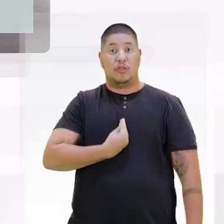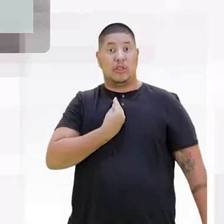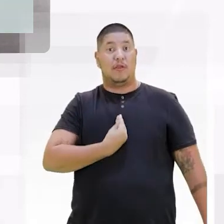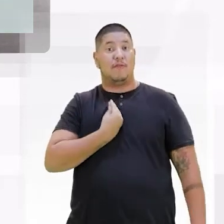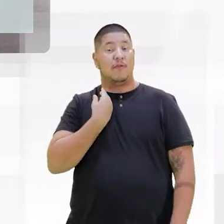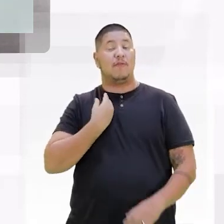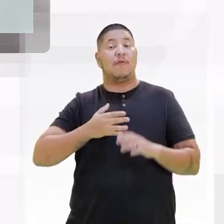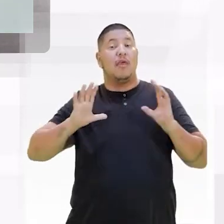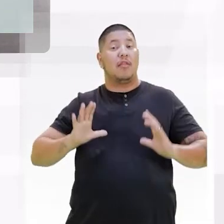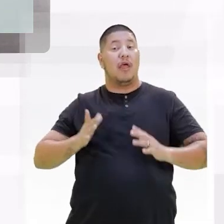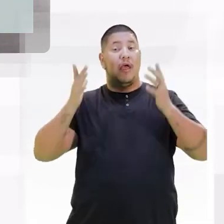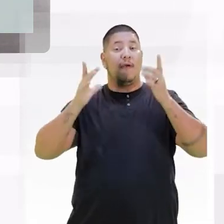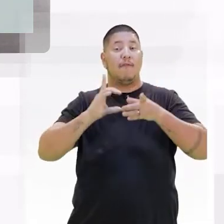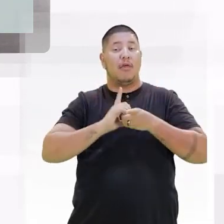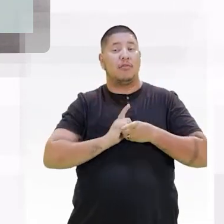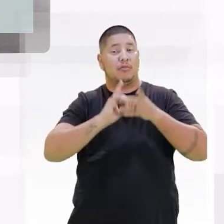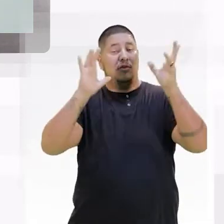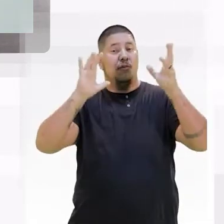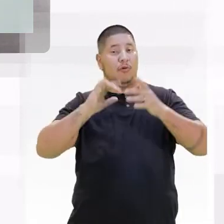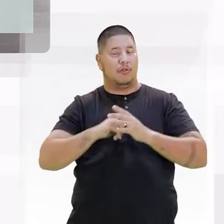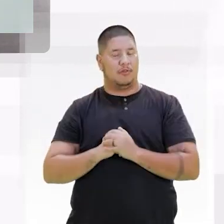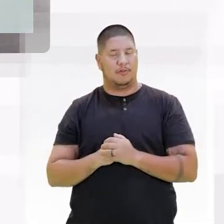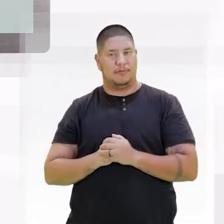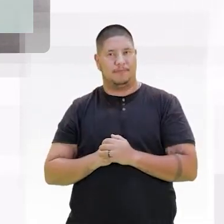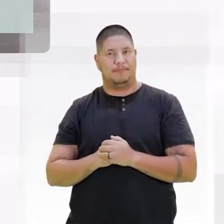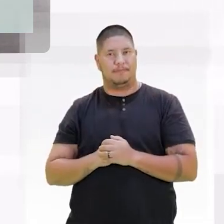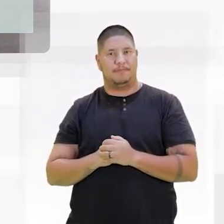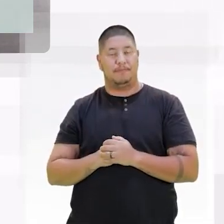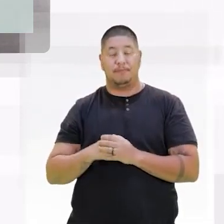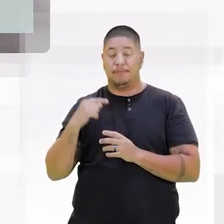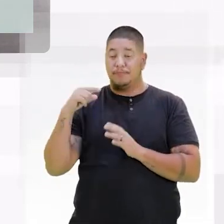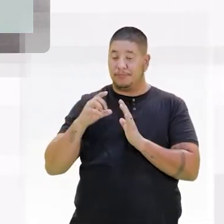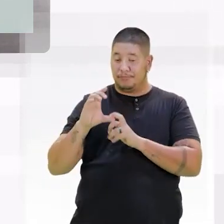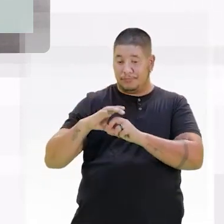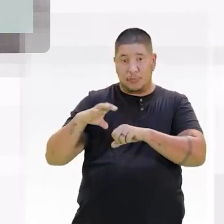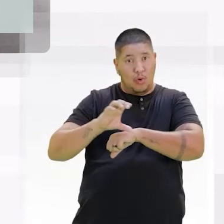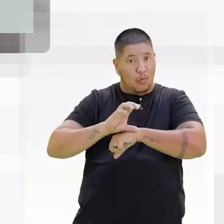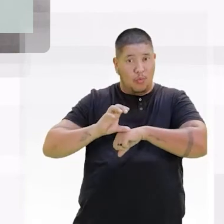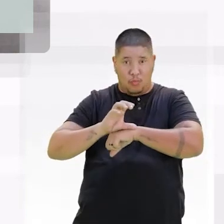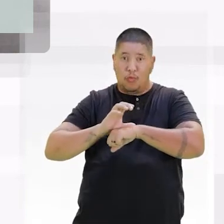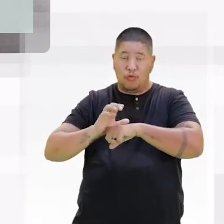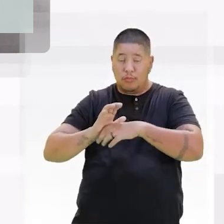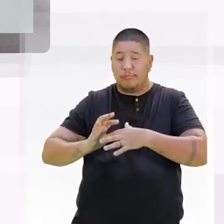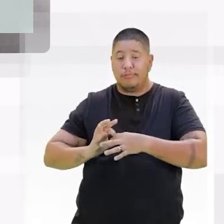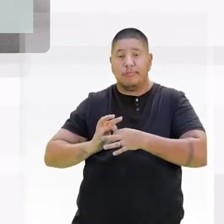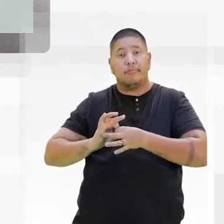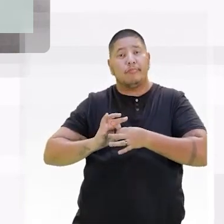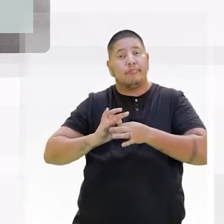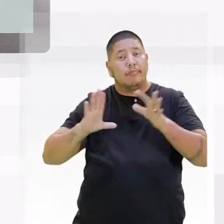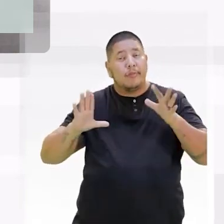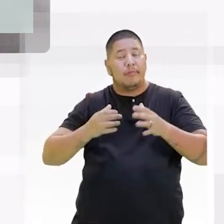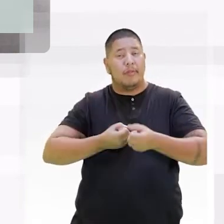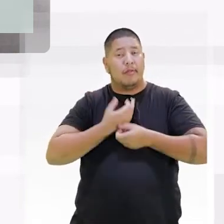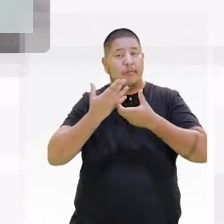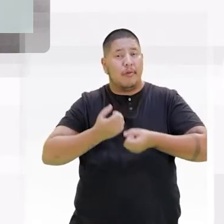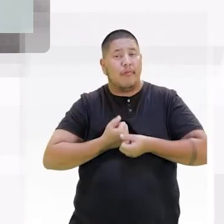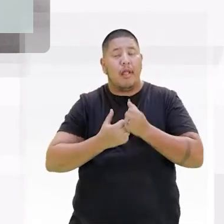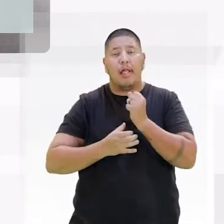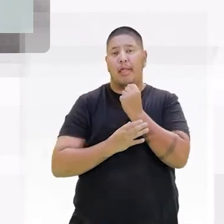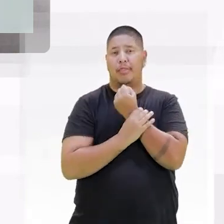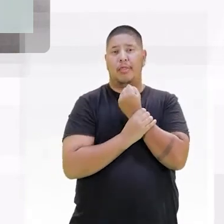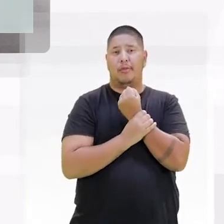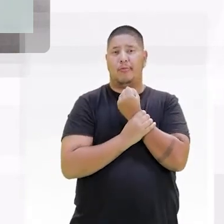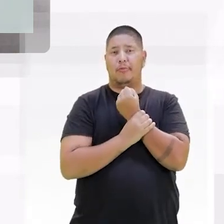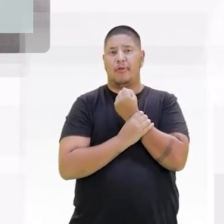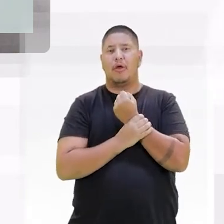da democracia, que é esse período eleitoral, e a Constituição lhe assegura a liberdade de manifestação, a liberdade